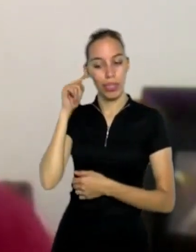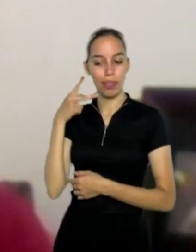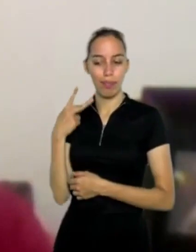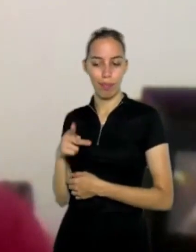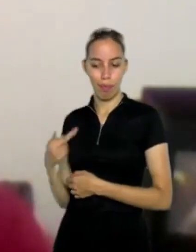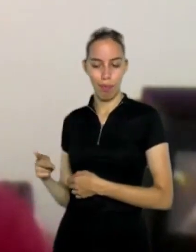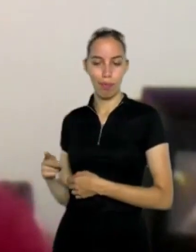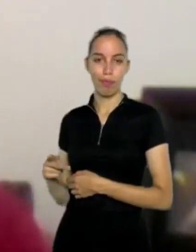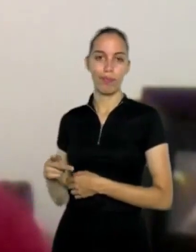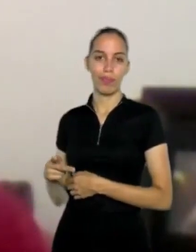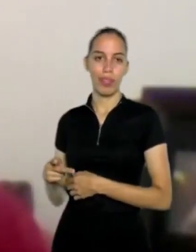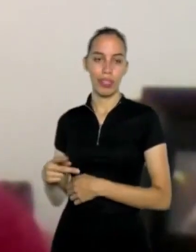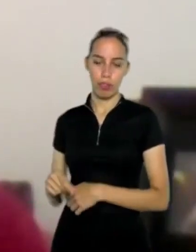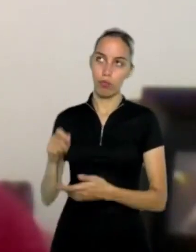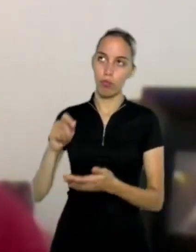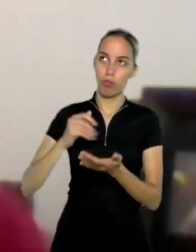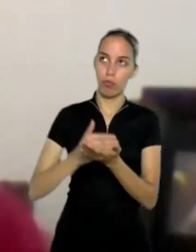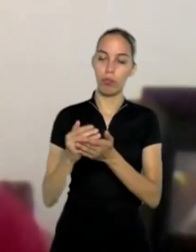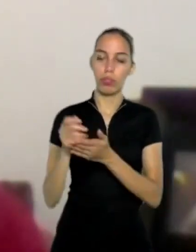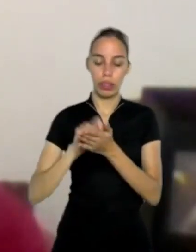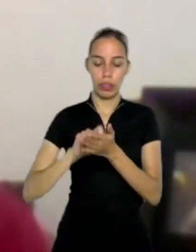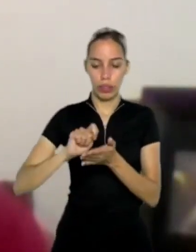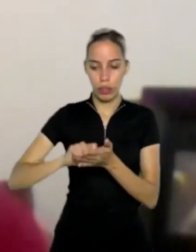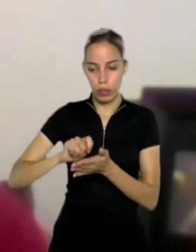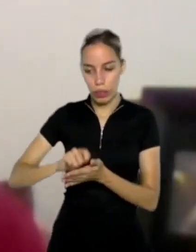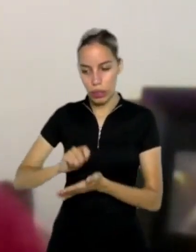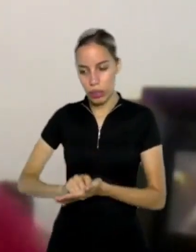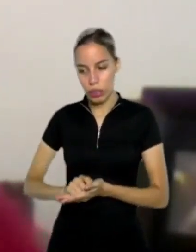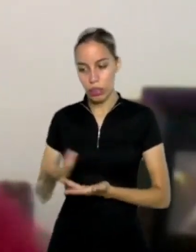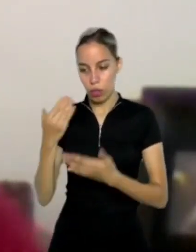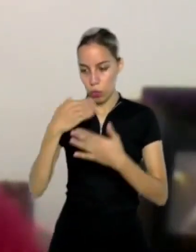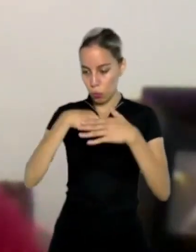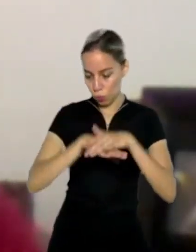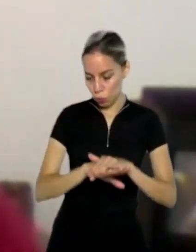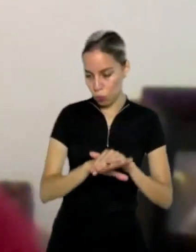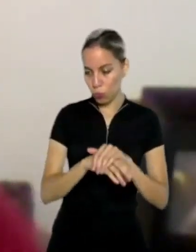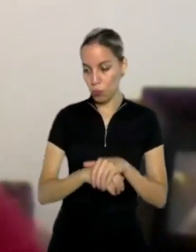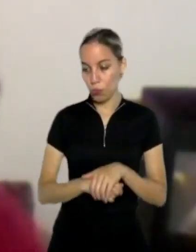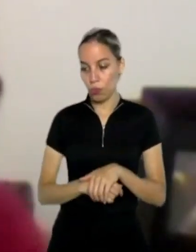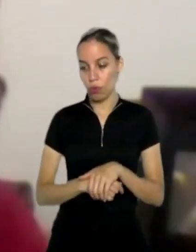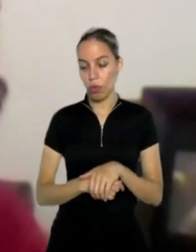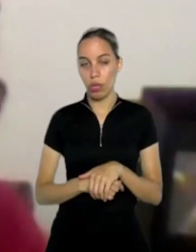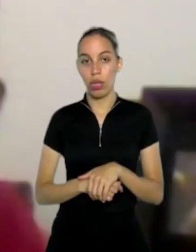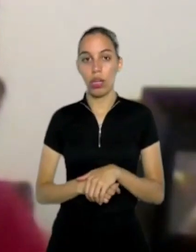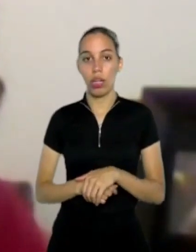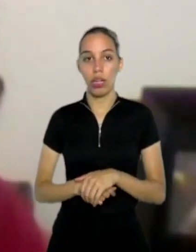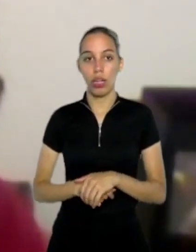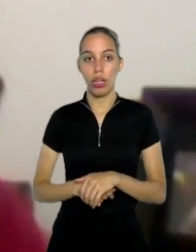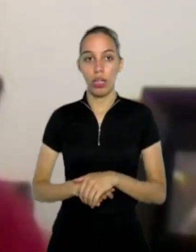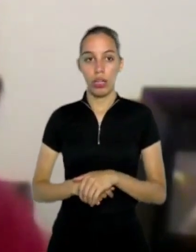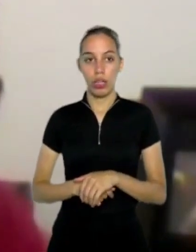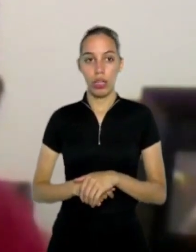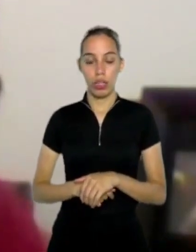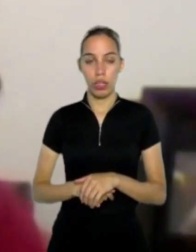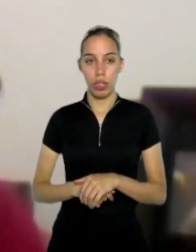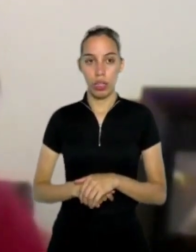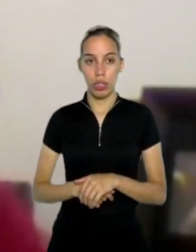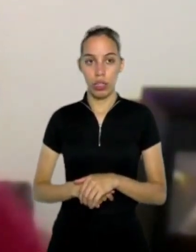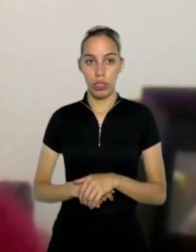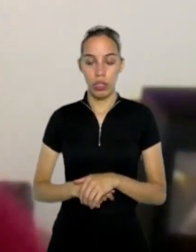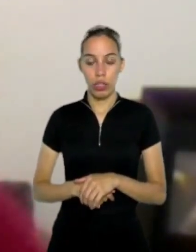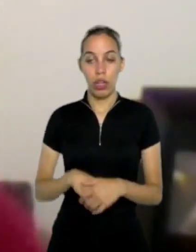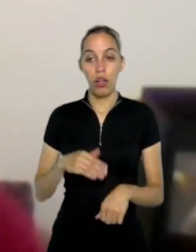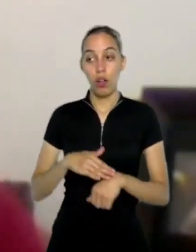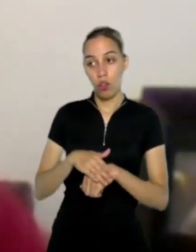E comecei a fazer alguns poemas e tal, e guardei. Aí, eu conversando com o